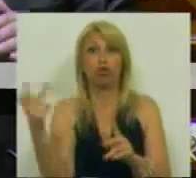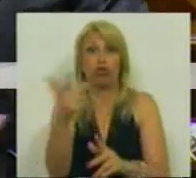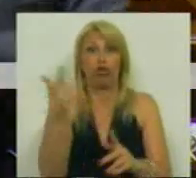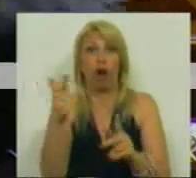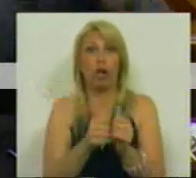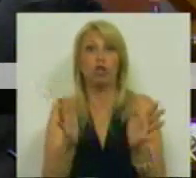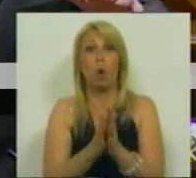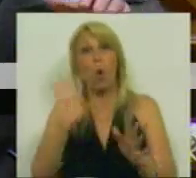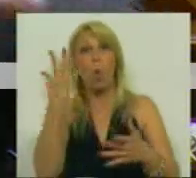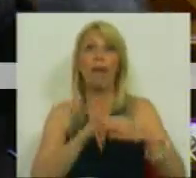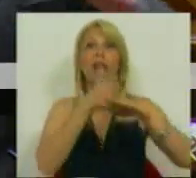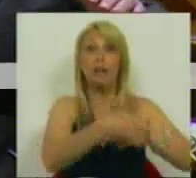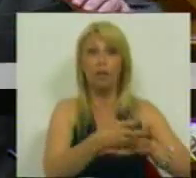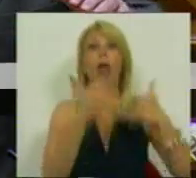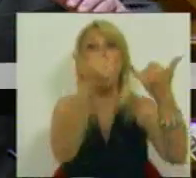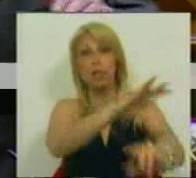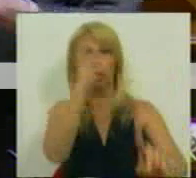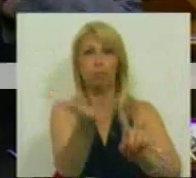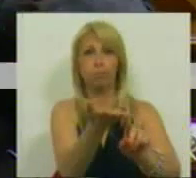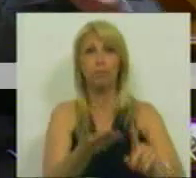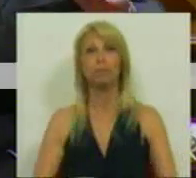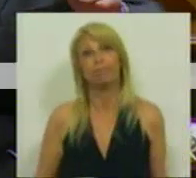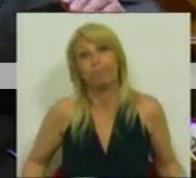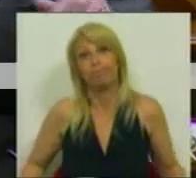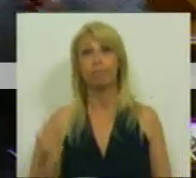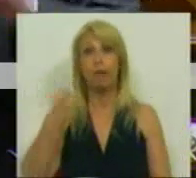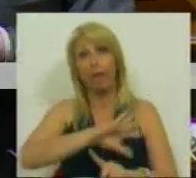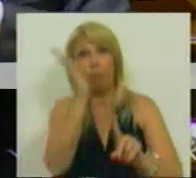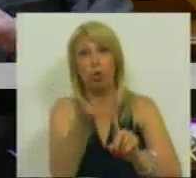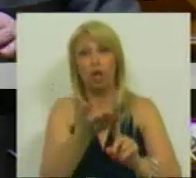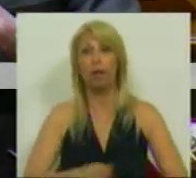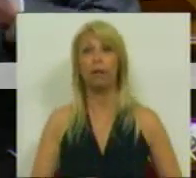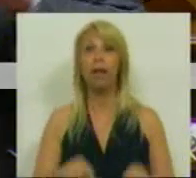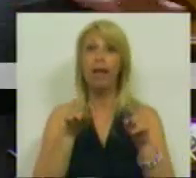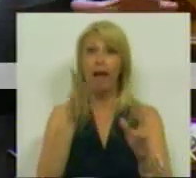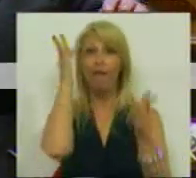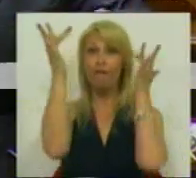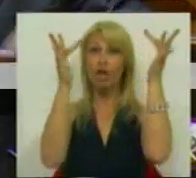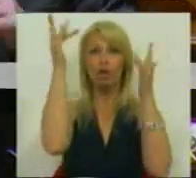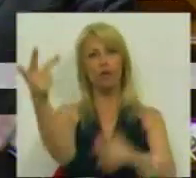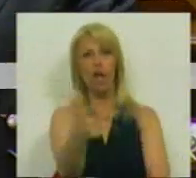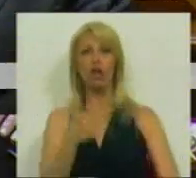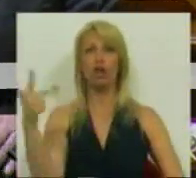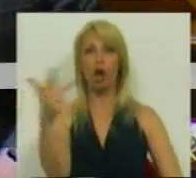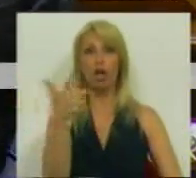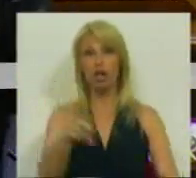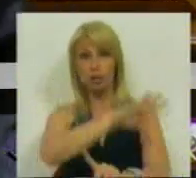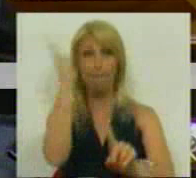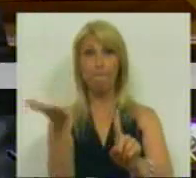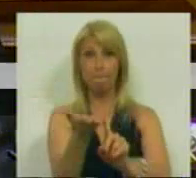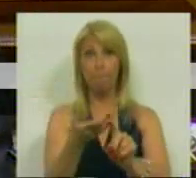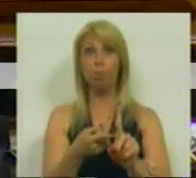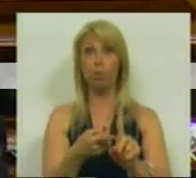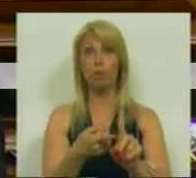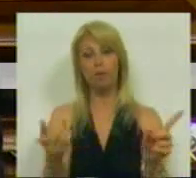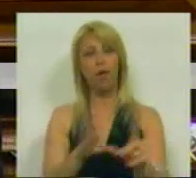em qualquer lado, punem, têm que punir. Portanto, esta filosofia troiquista da punição é a que